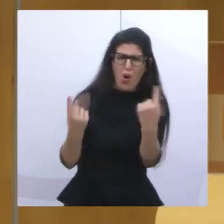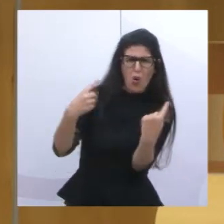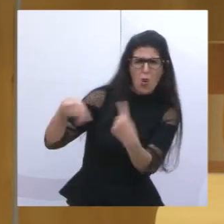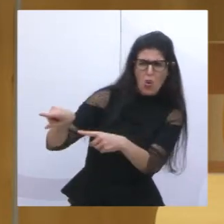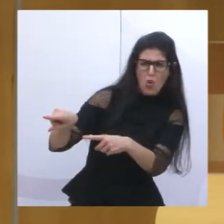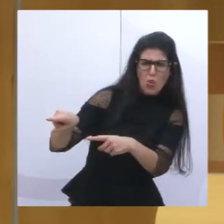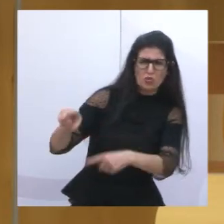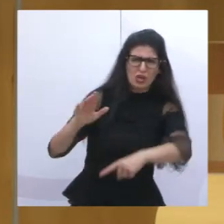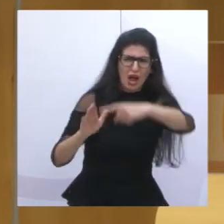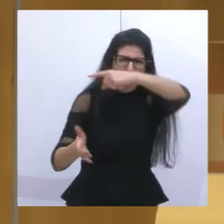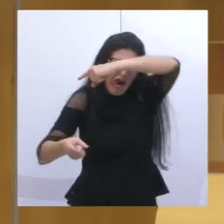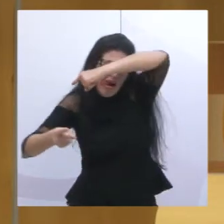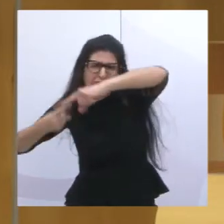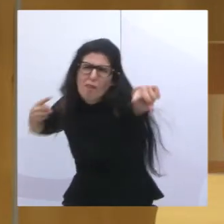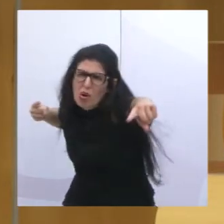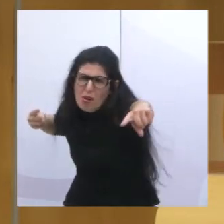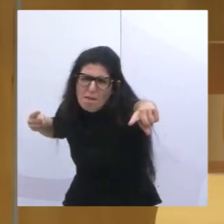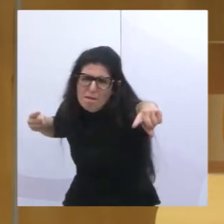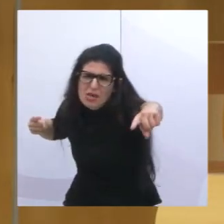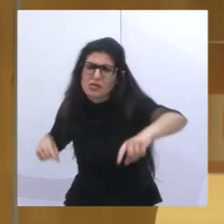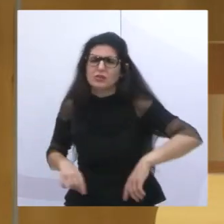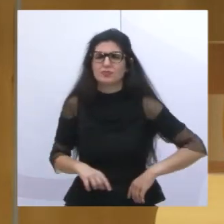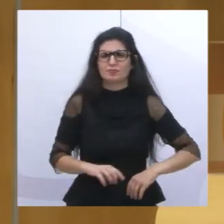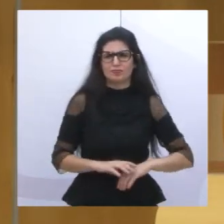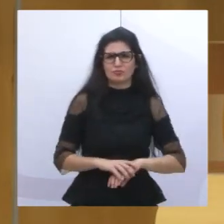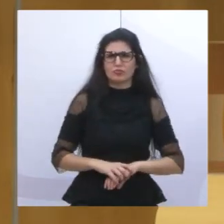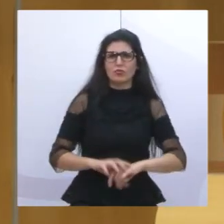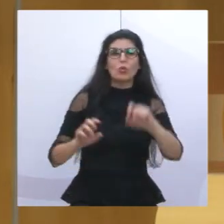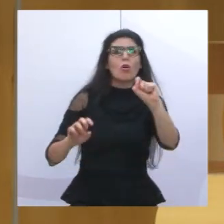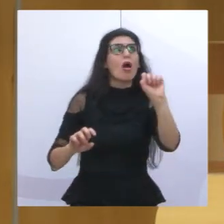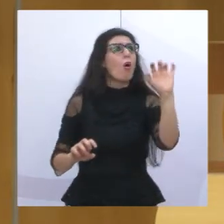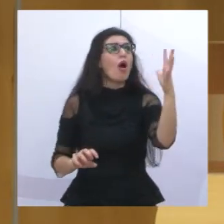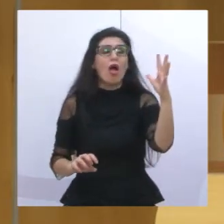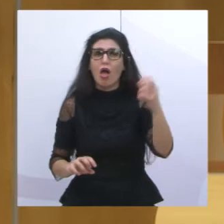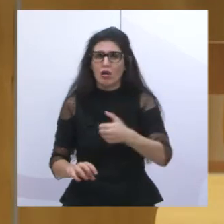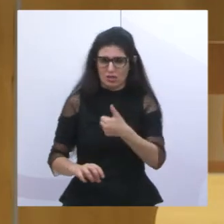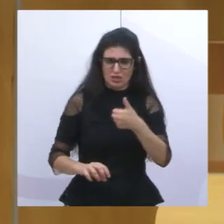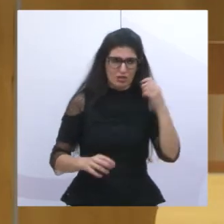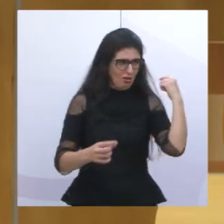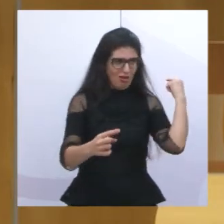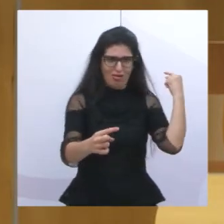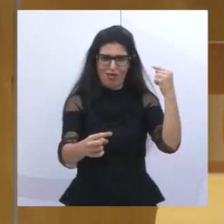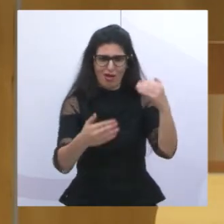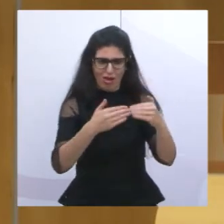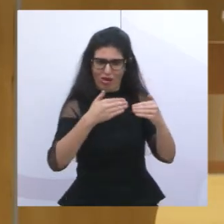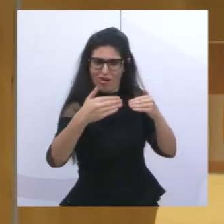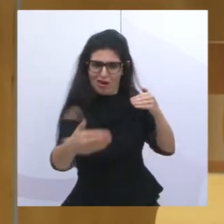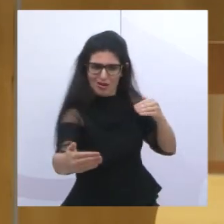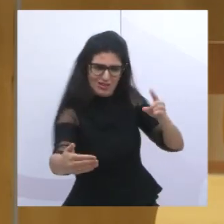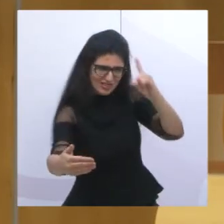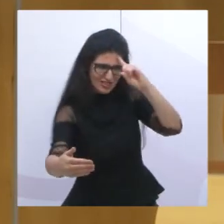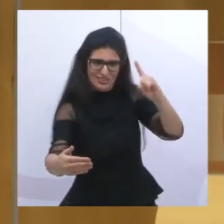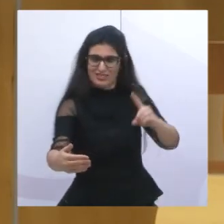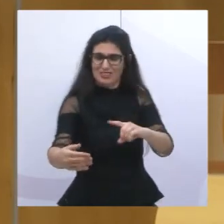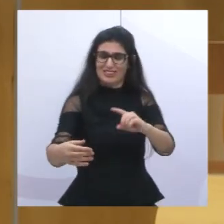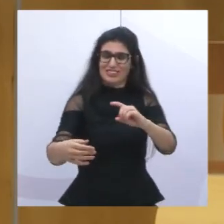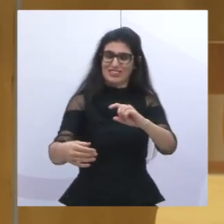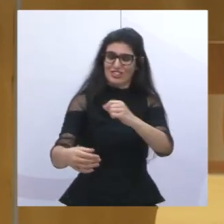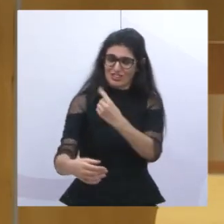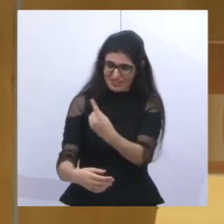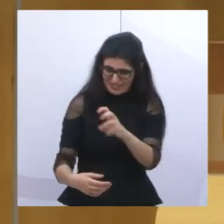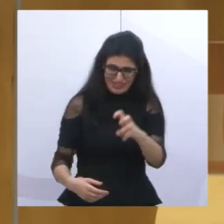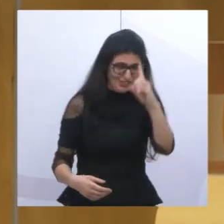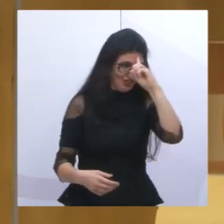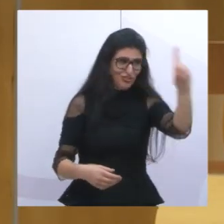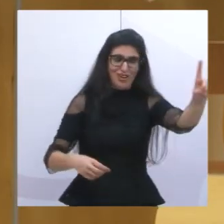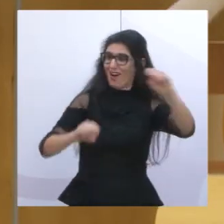aconteceu nesses 15 dias, que tudo se tornou tão claro. Porque esse projeto, Paulinho, ele não ficou aqui